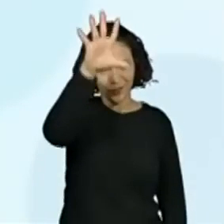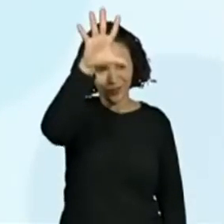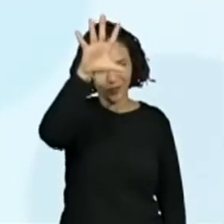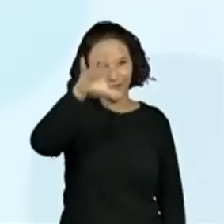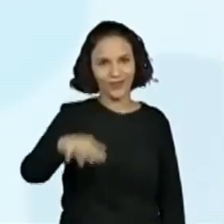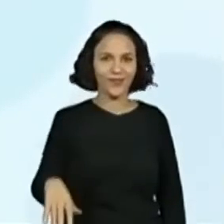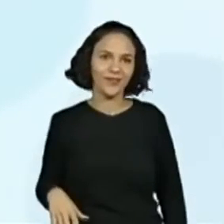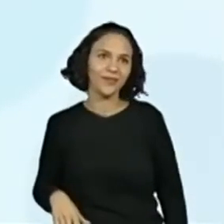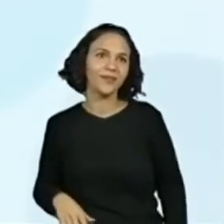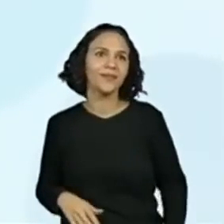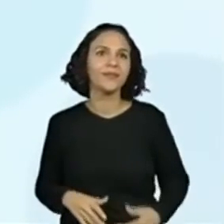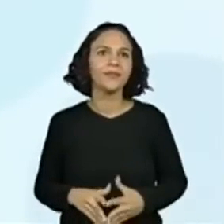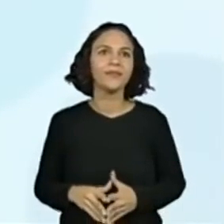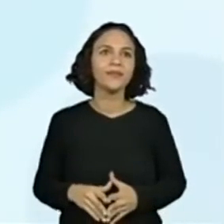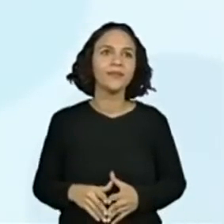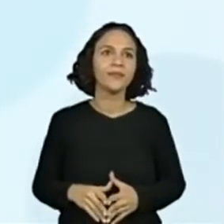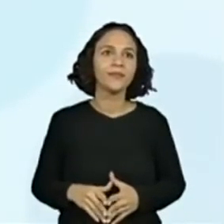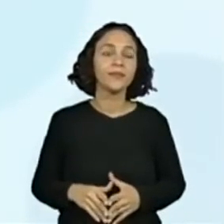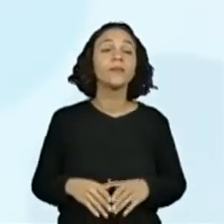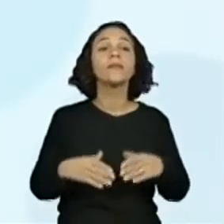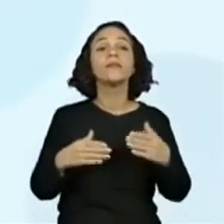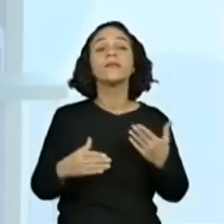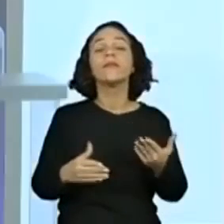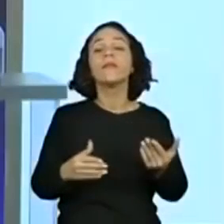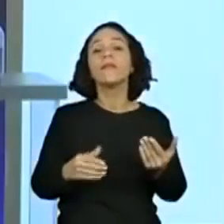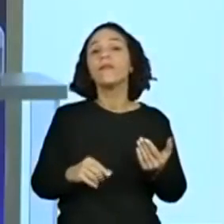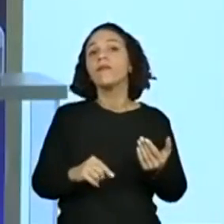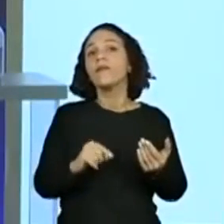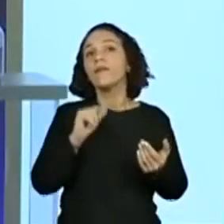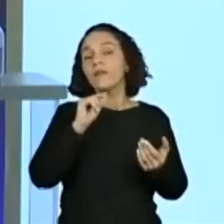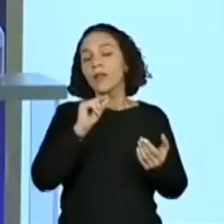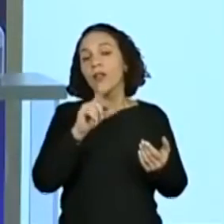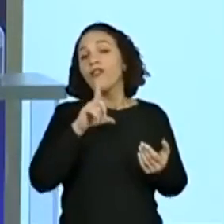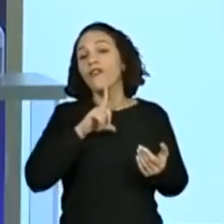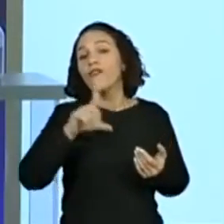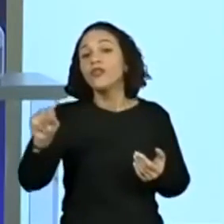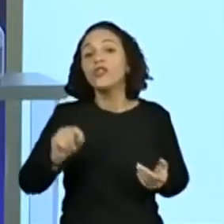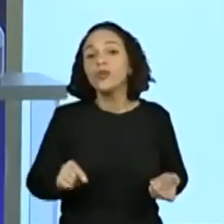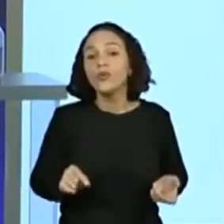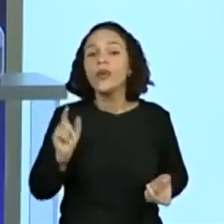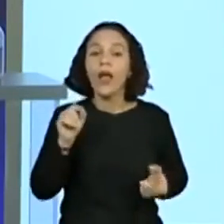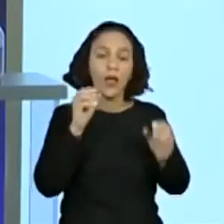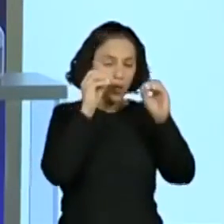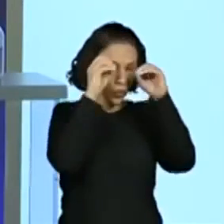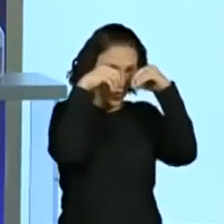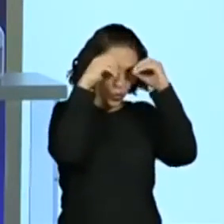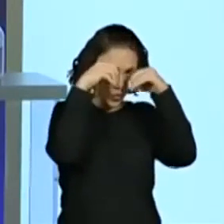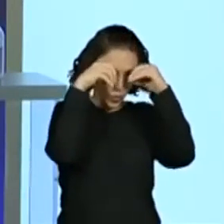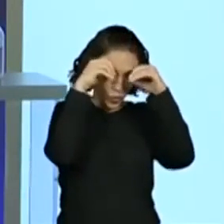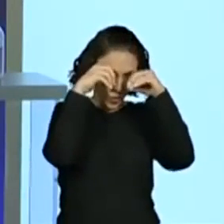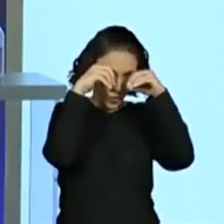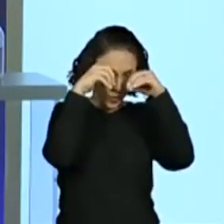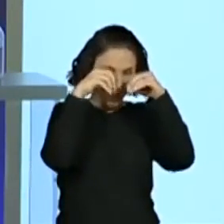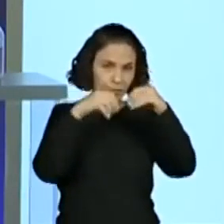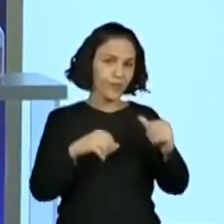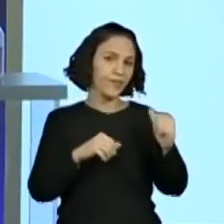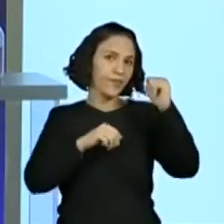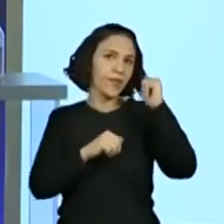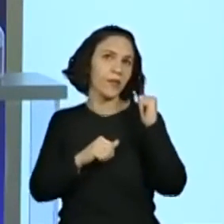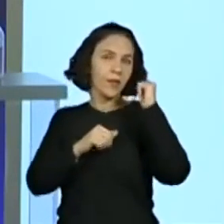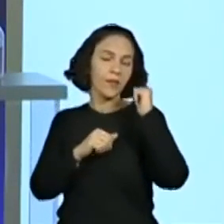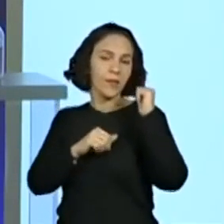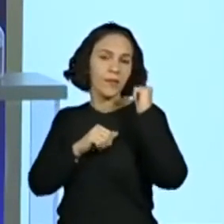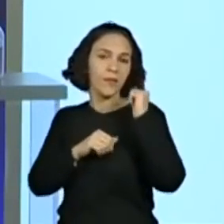magia? Isso. Ah, quem fugiu foi o noturno com o duende. Eu já estou imaginando